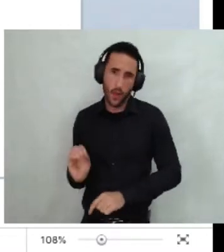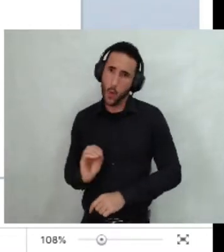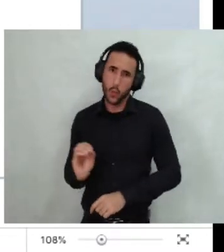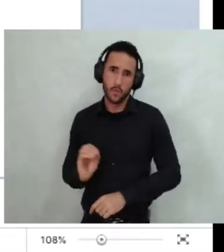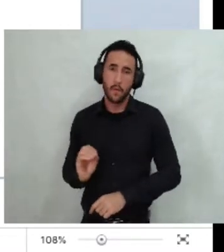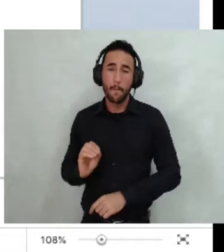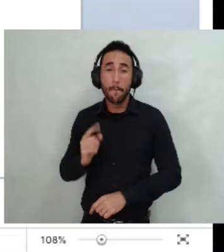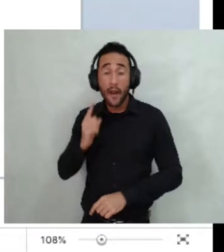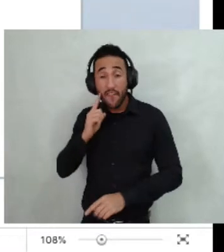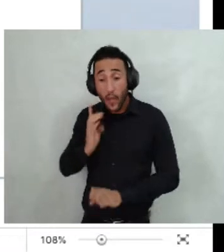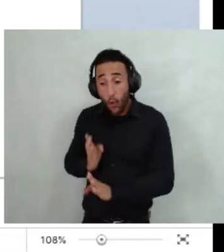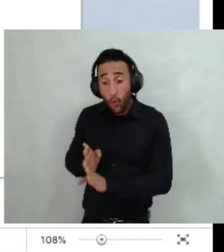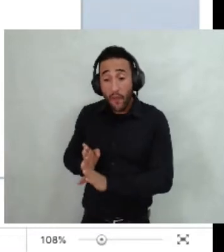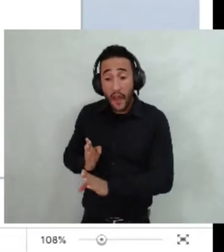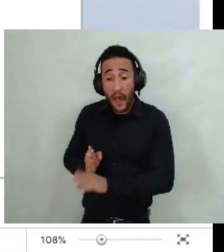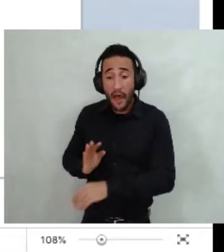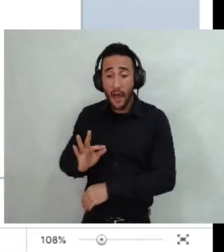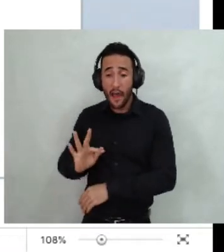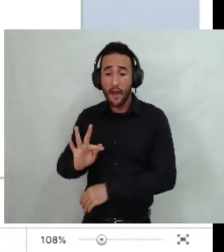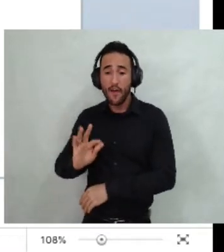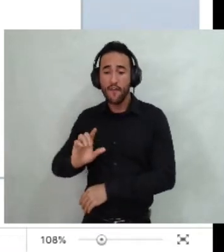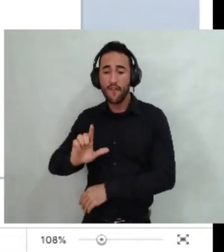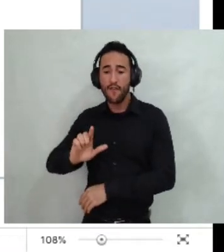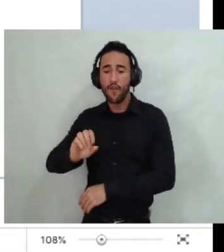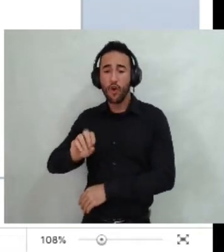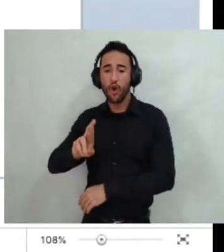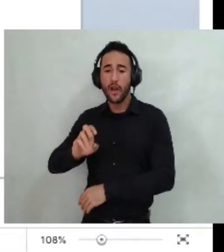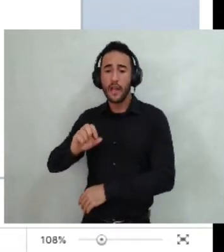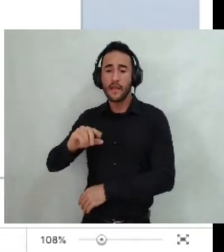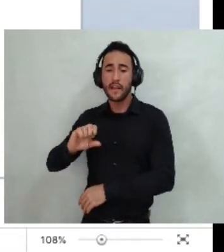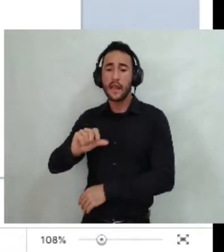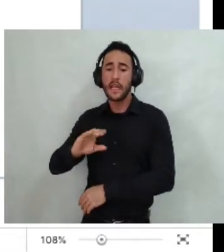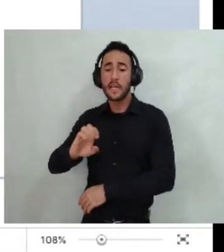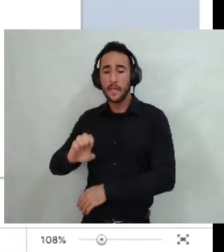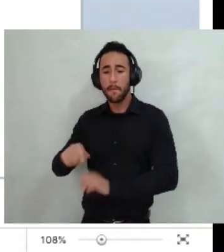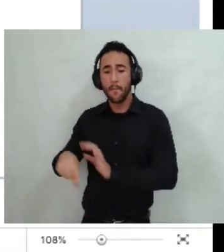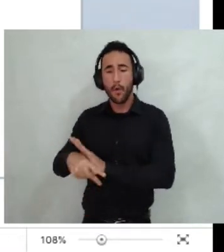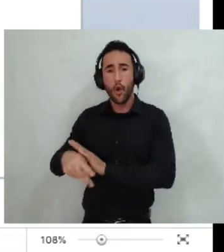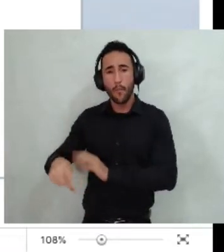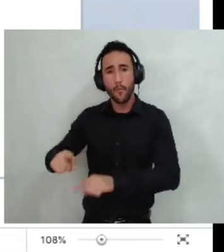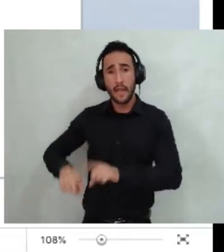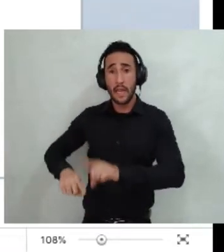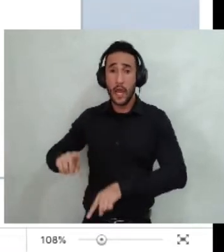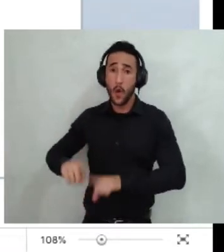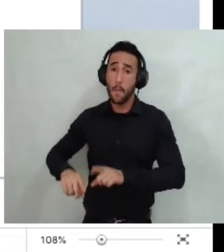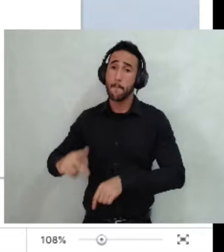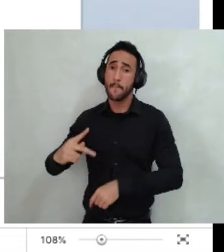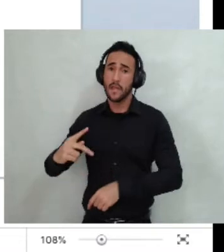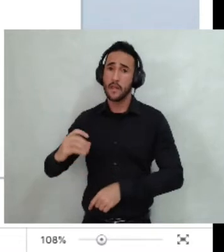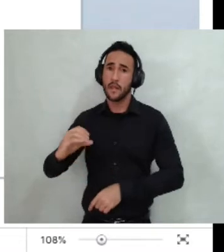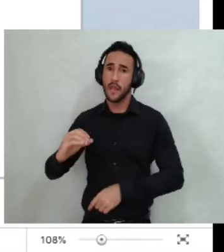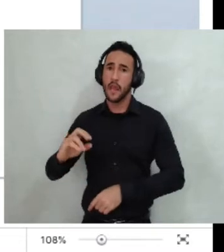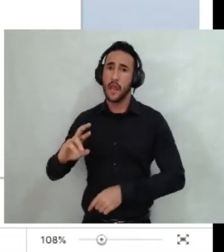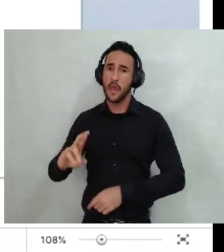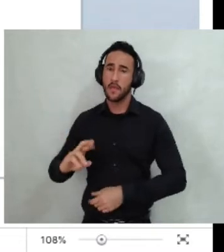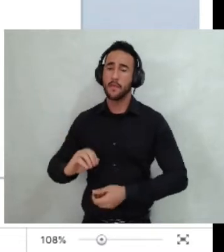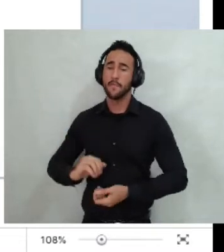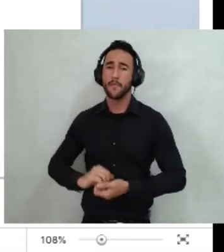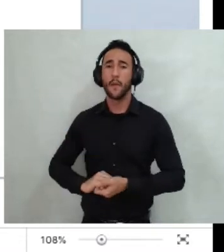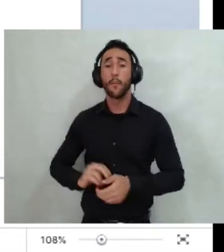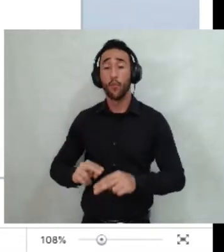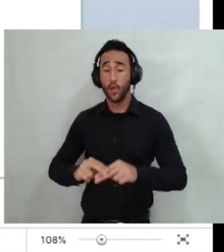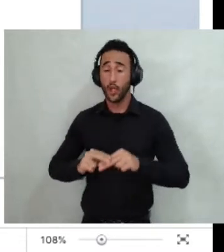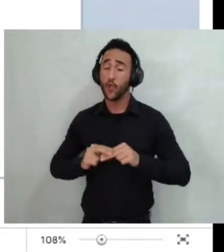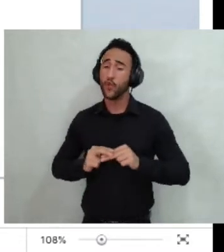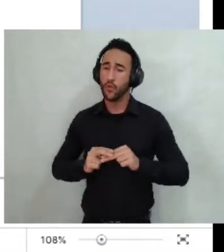que tem nos reagentes do PCR. Então, por isso que a gente fala que